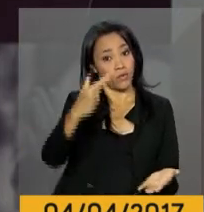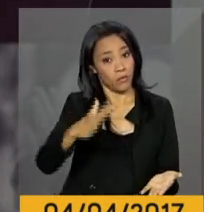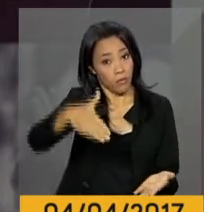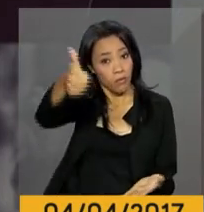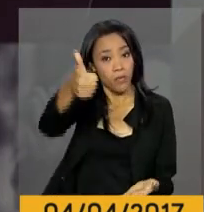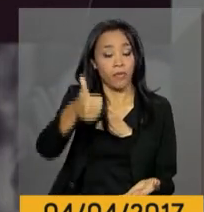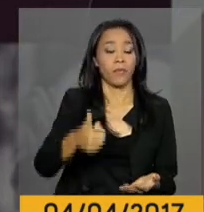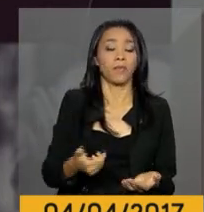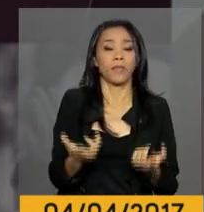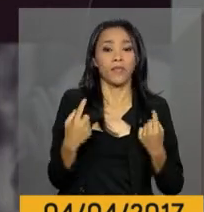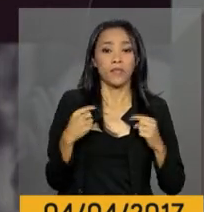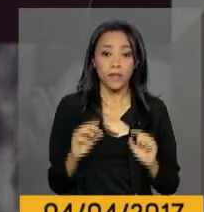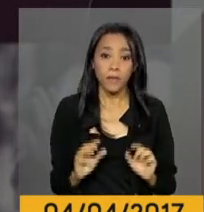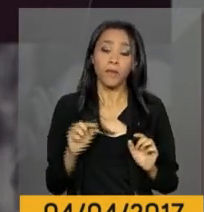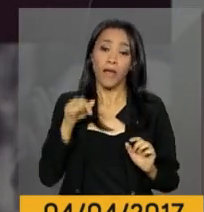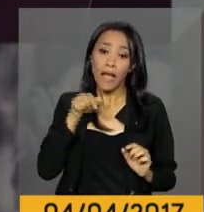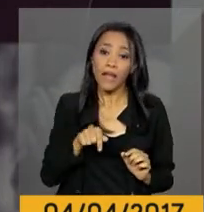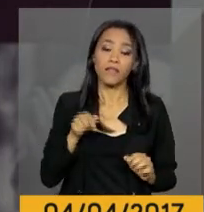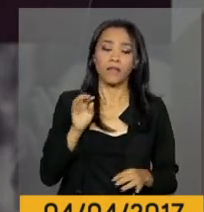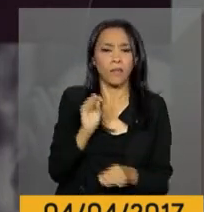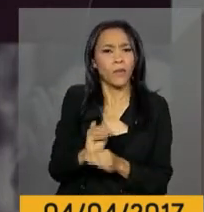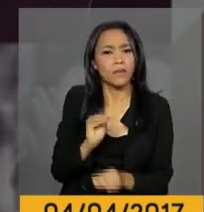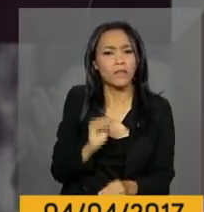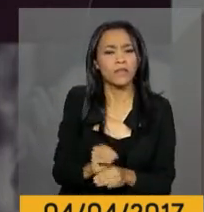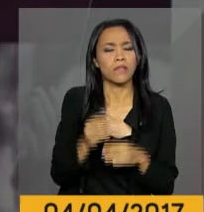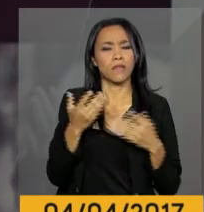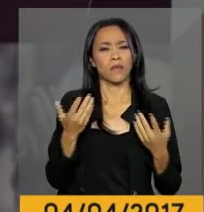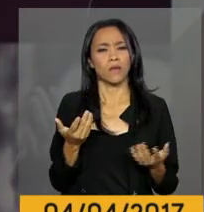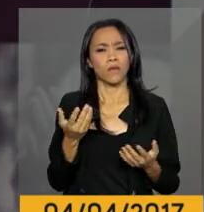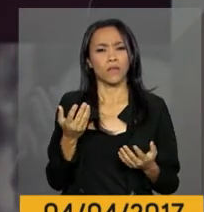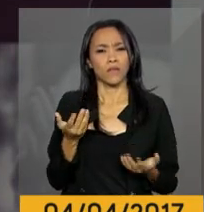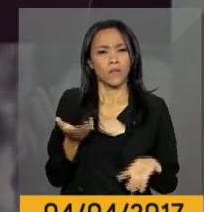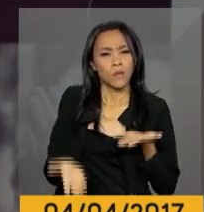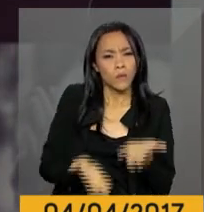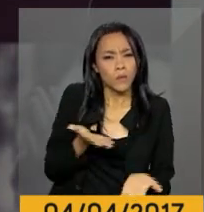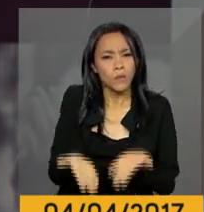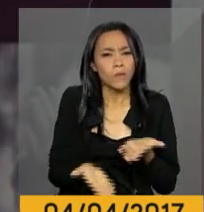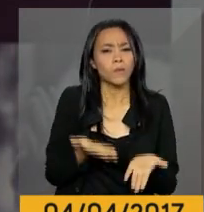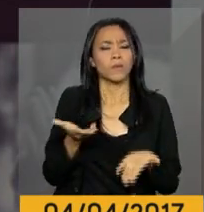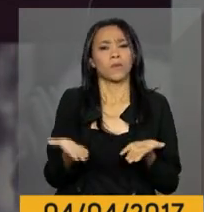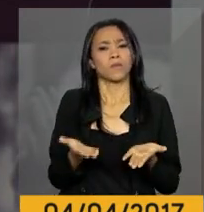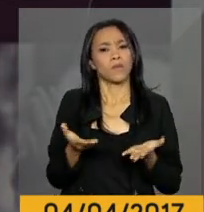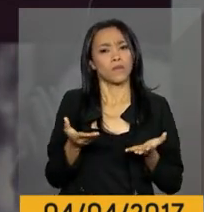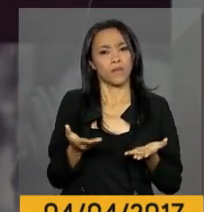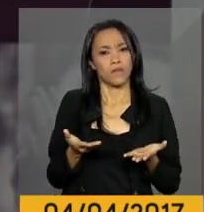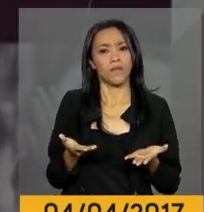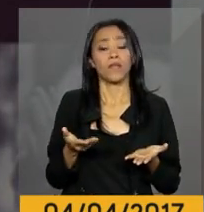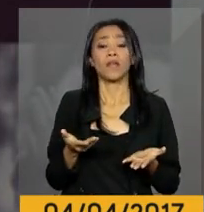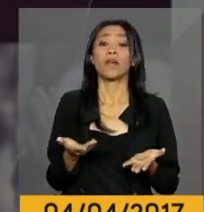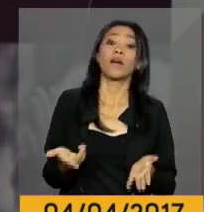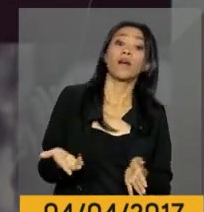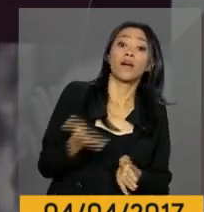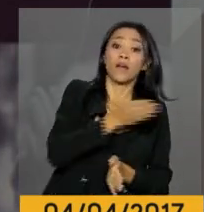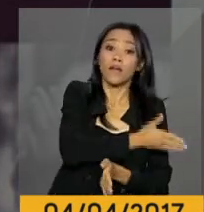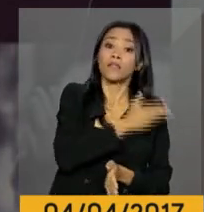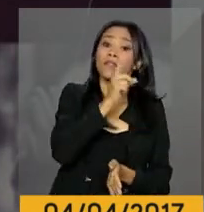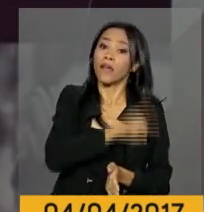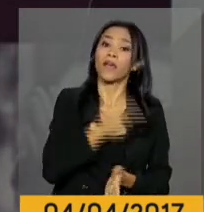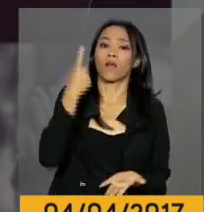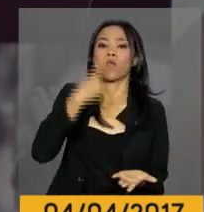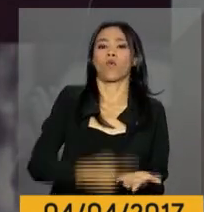Essa proteção, esse amparo são, antes de tudo, dever dos